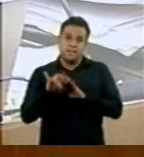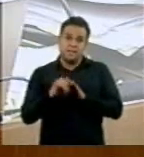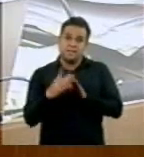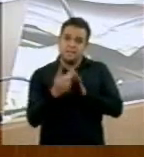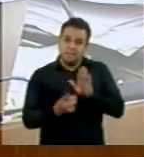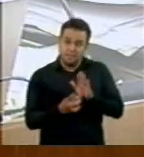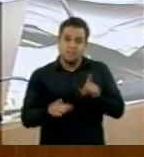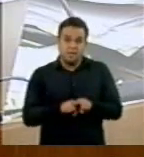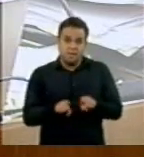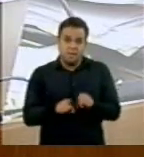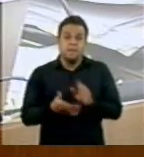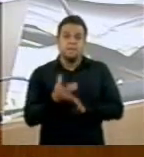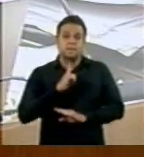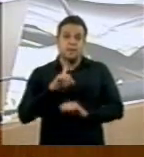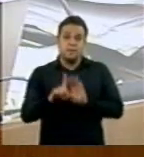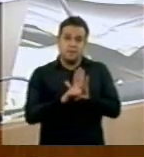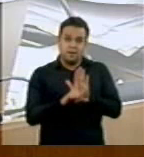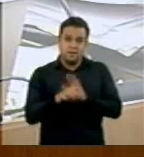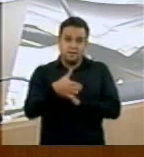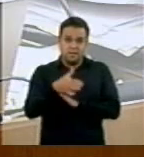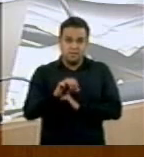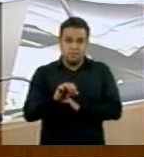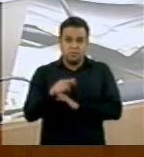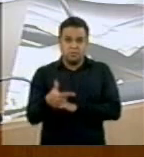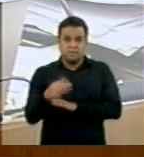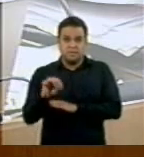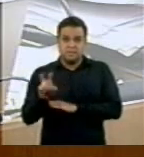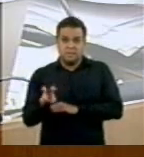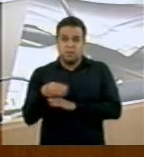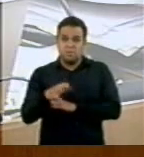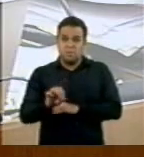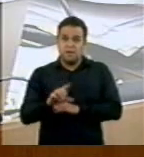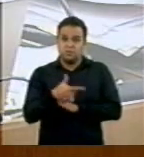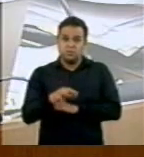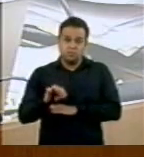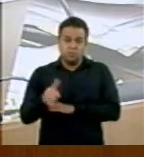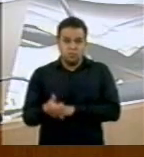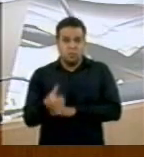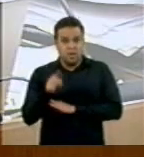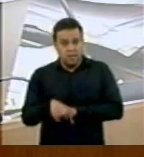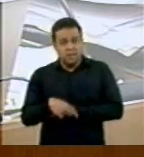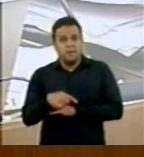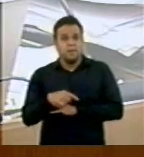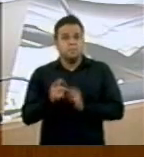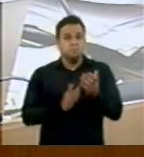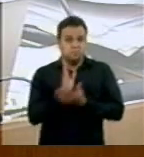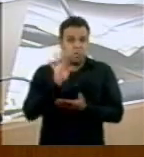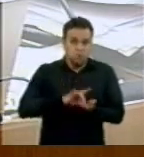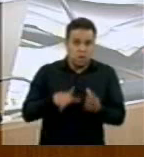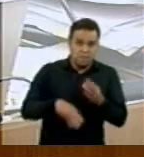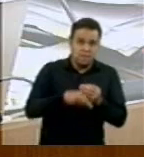Existe a lei 10.205, de março de 2001, que regulamenta exatamente o